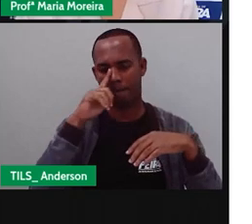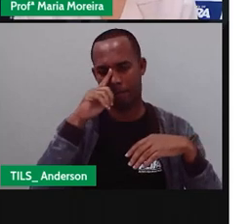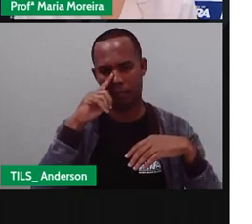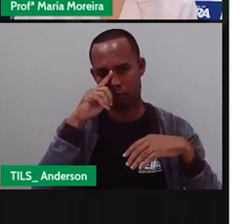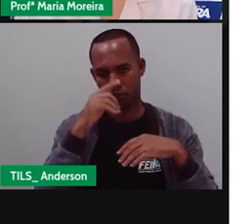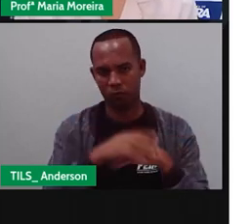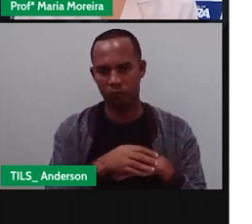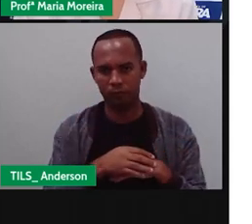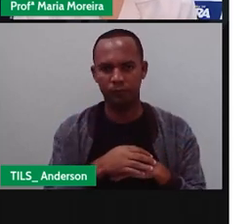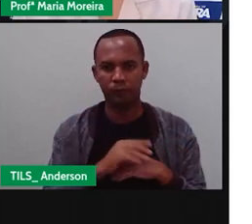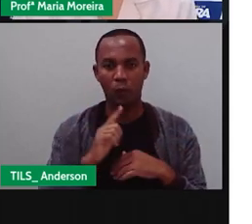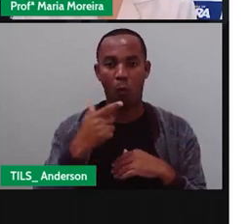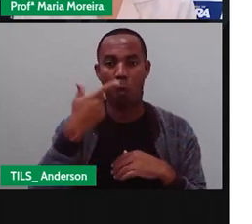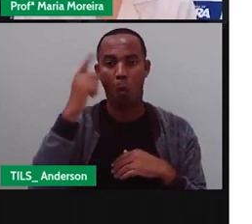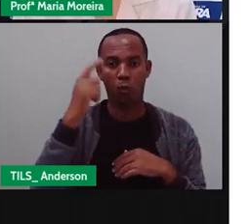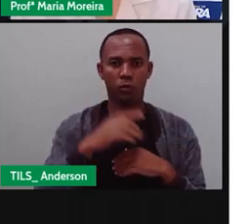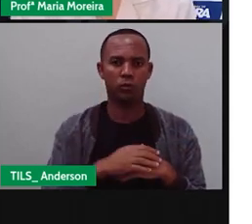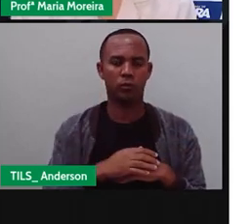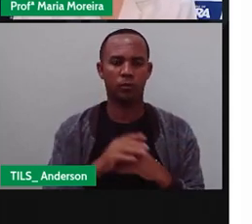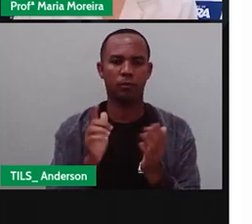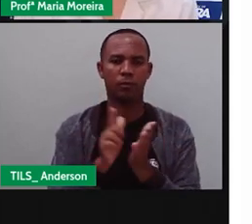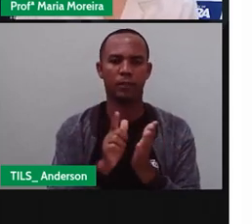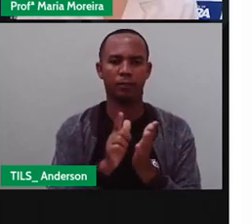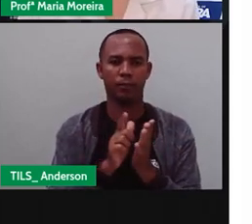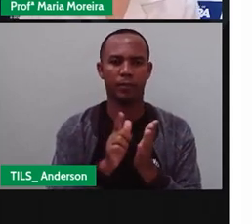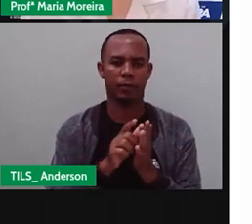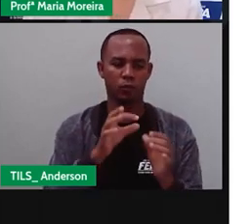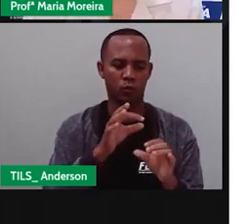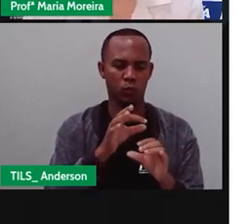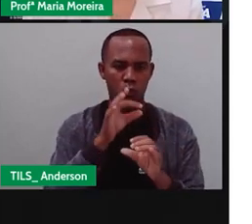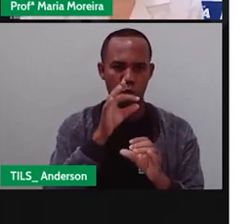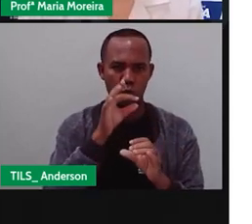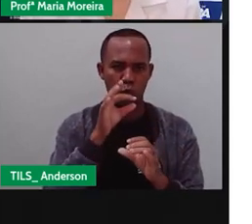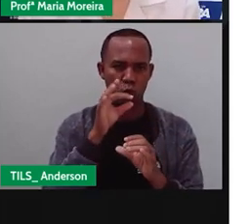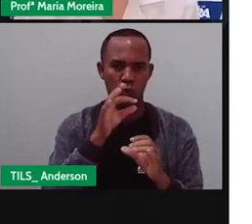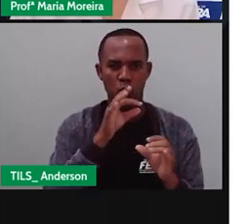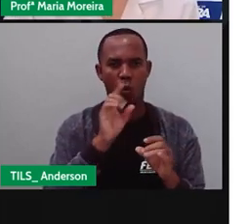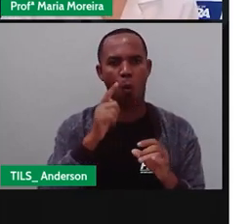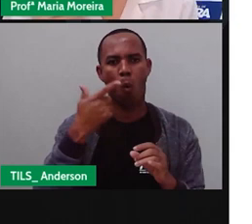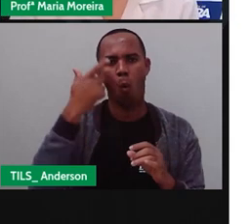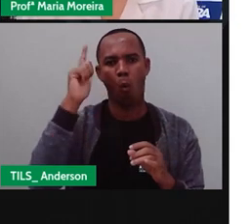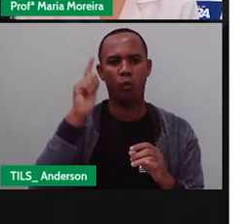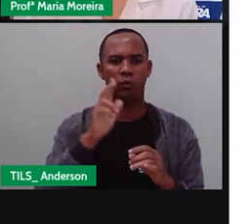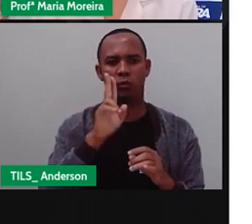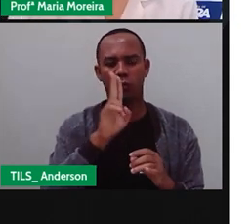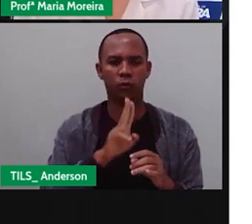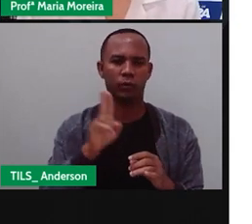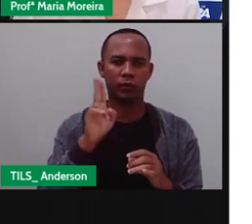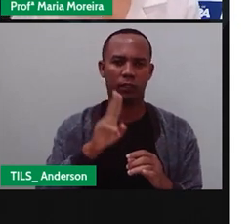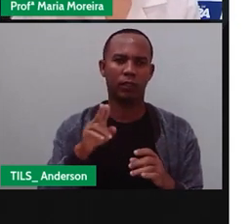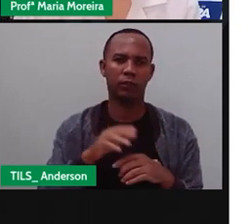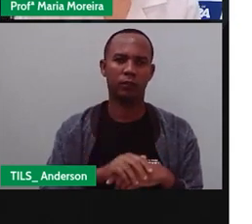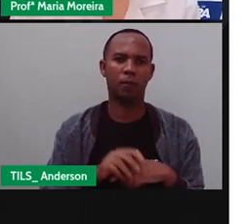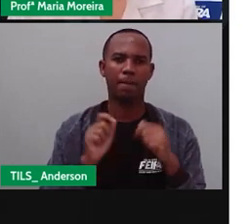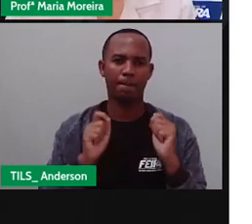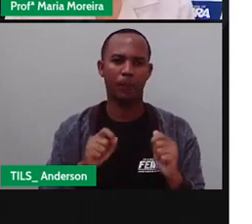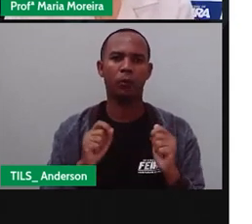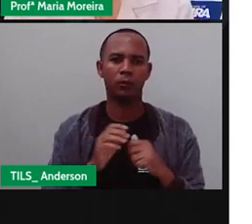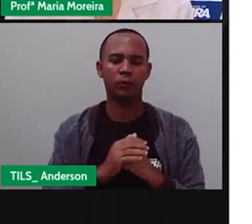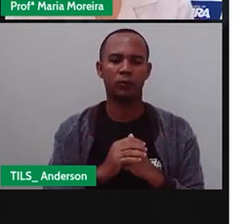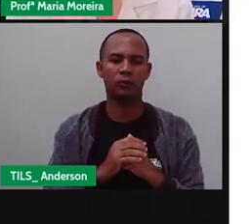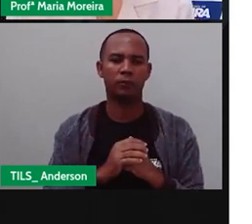aí aos canudos de papel e também, né, aos canudos que são reutilizáveis, que são os canudos de ferro que você pode lavar